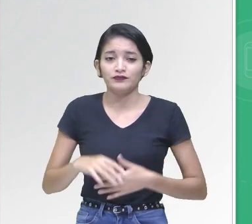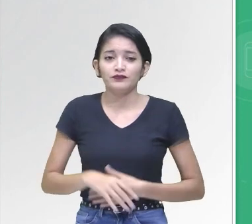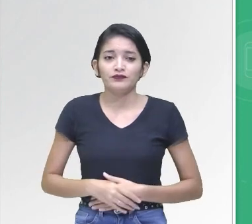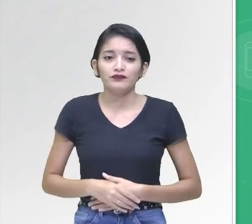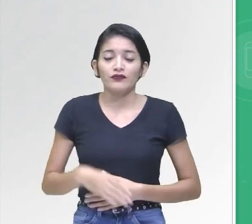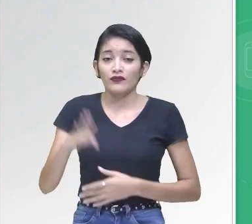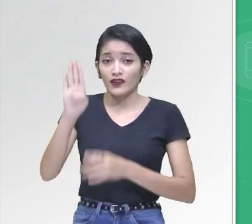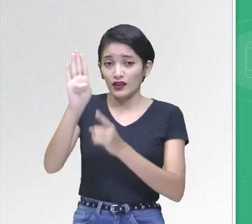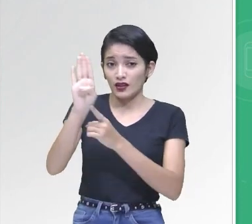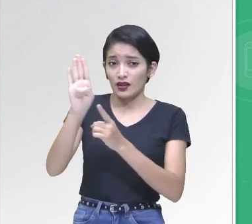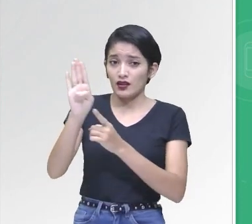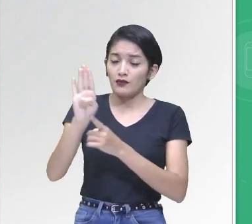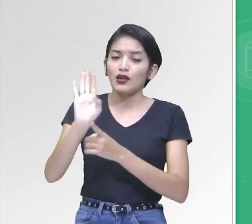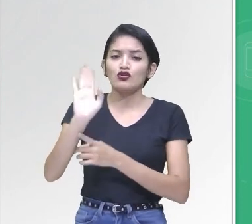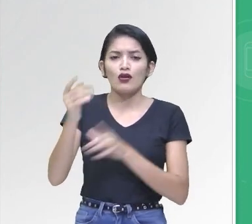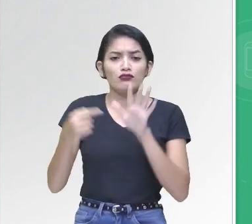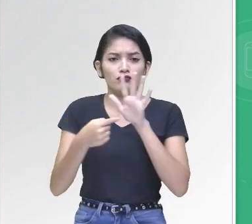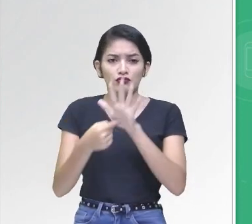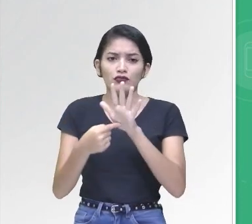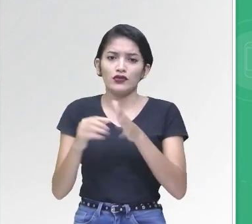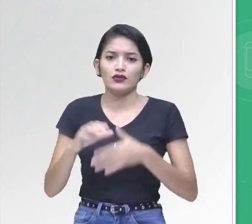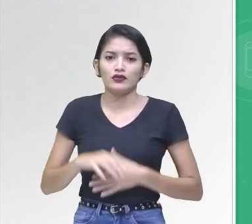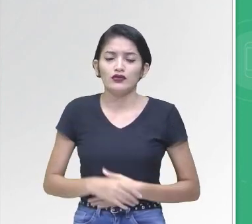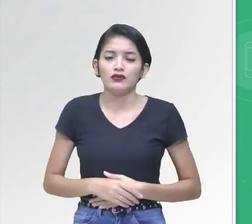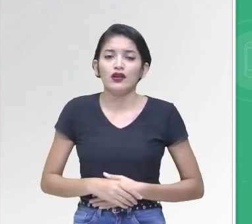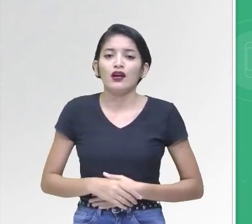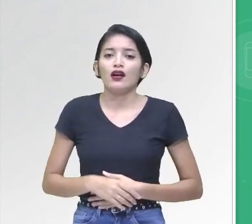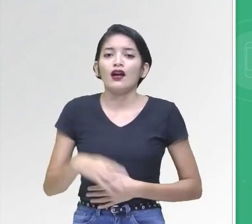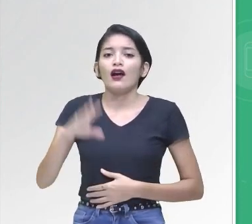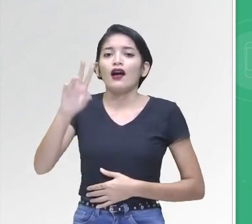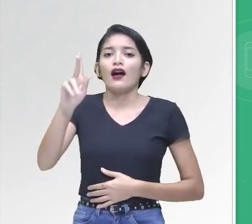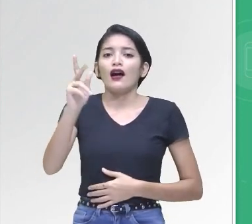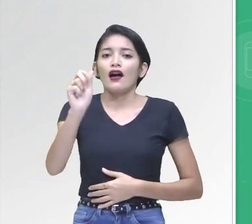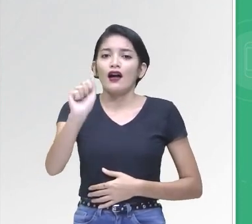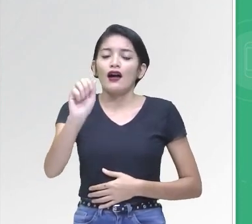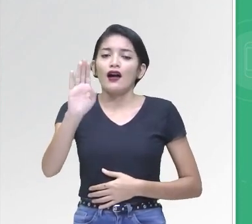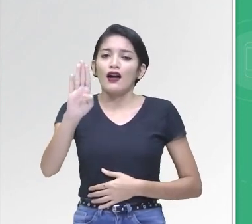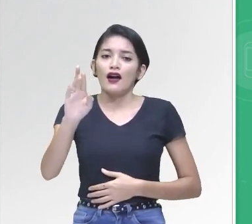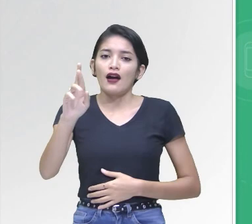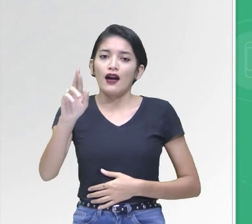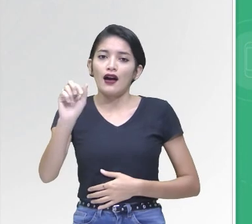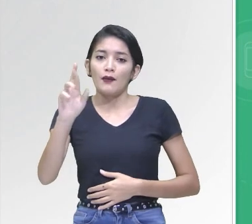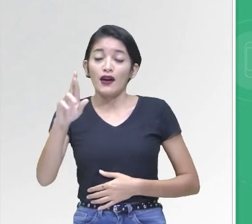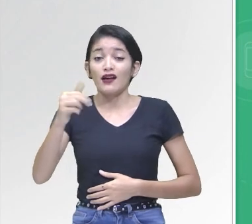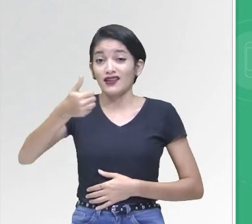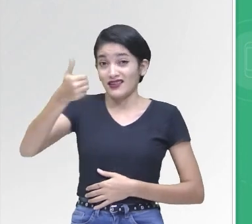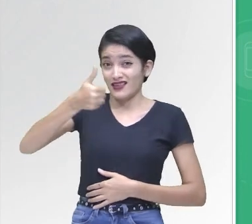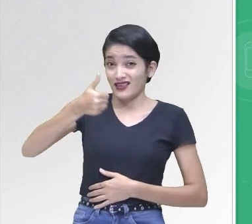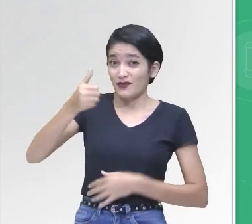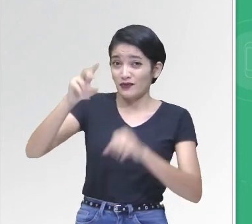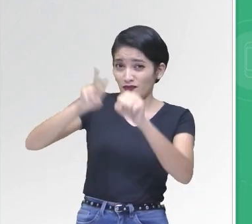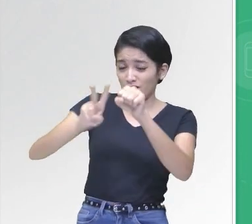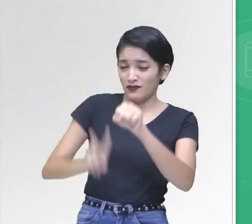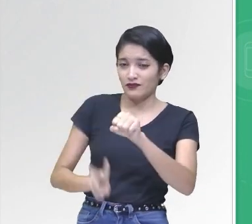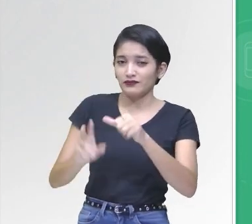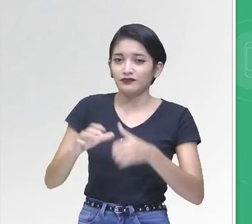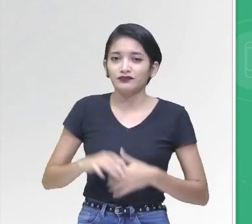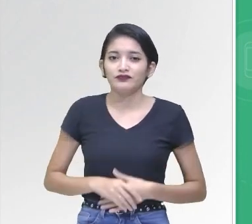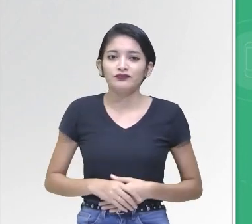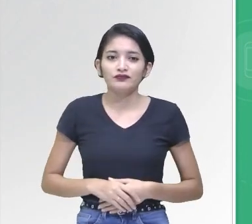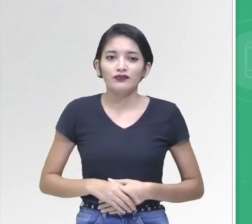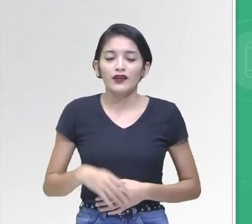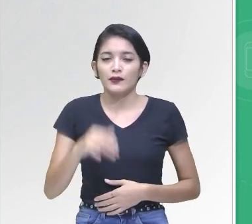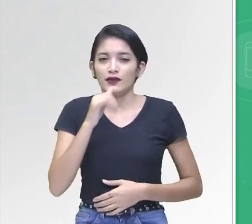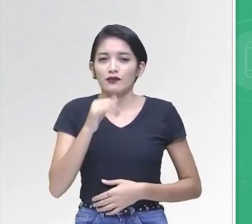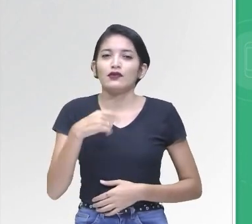estou dizendo que é o yo, o verbo hablar, hablar também da primeira conjugação. Já que estou falando que é o yo, né? eu